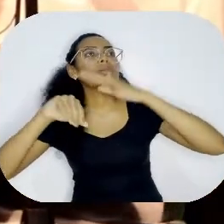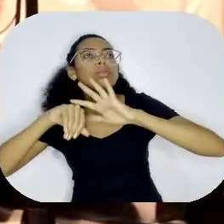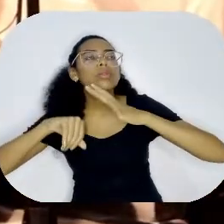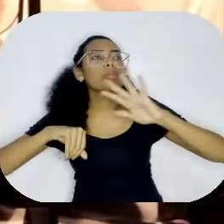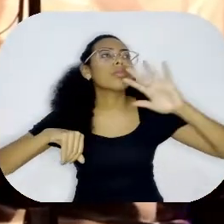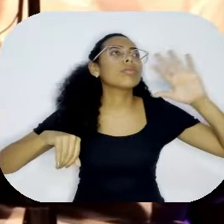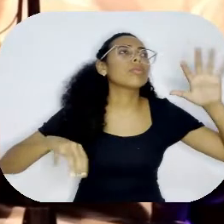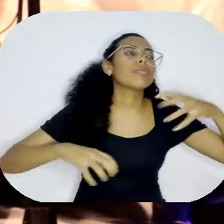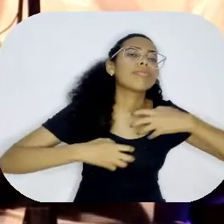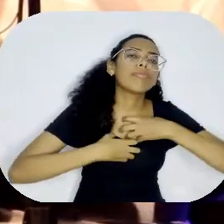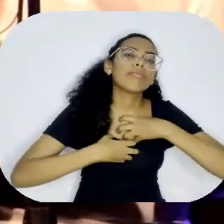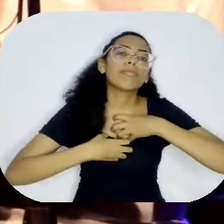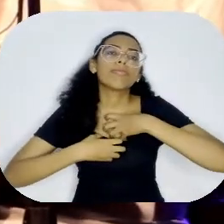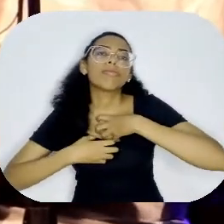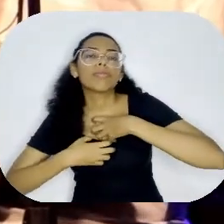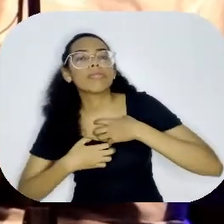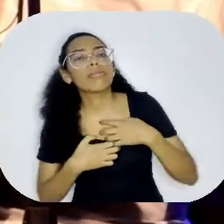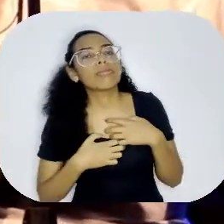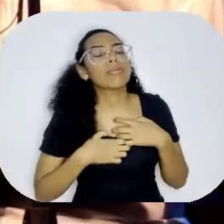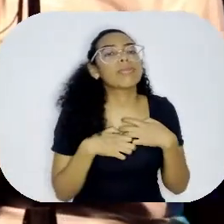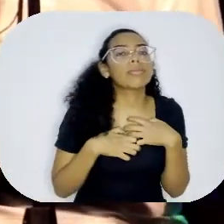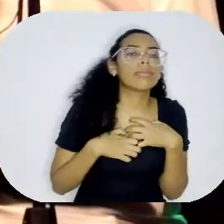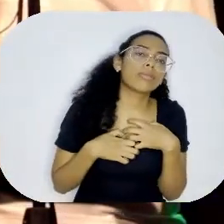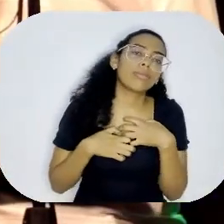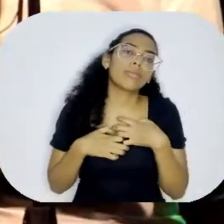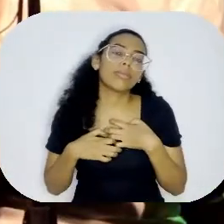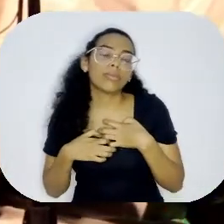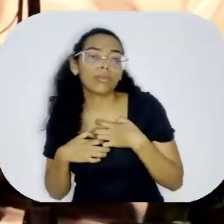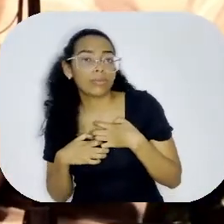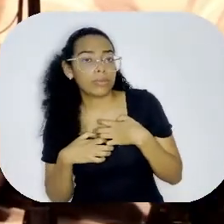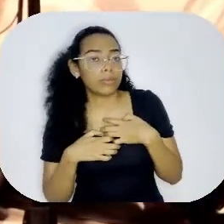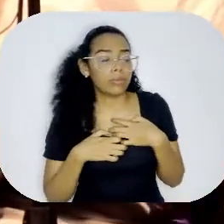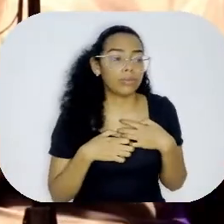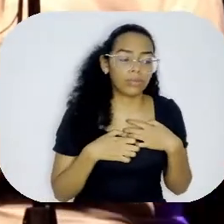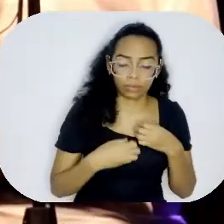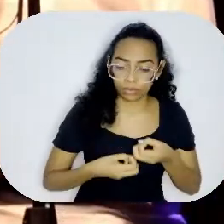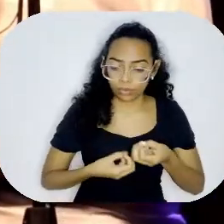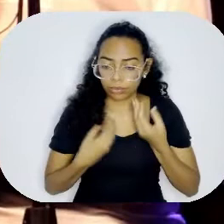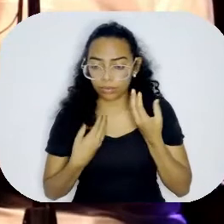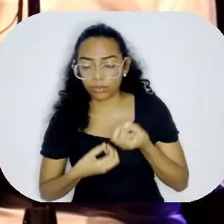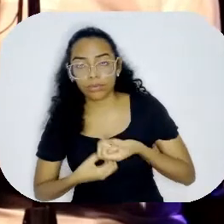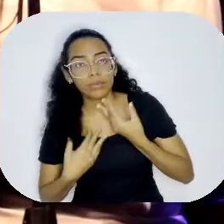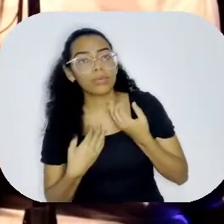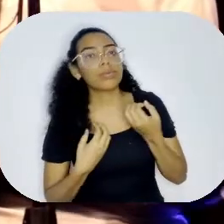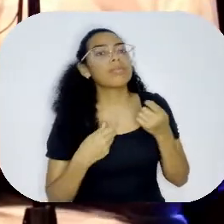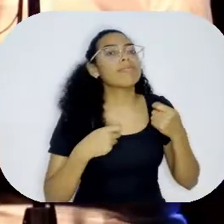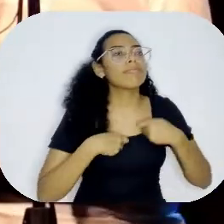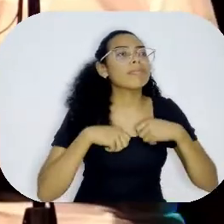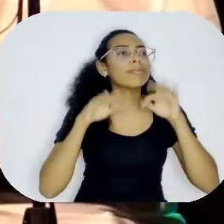Está nos olhos de quem vê no sol a